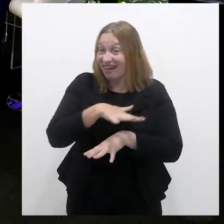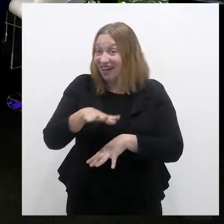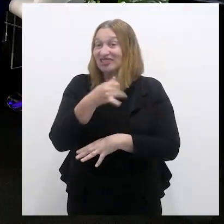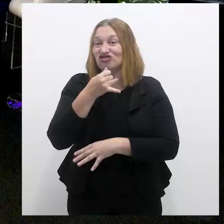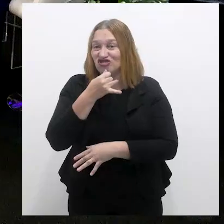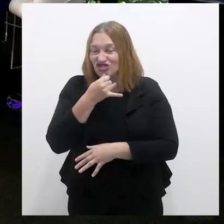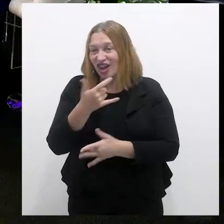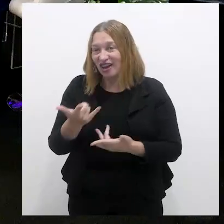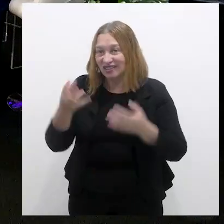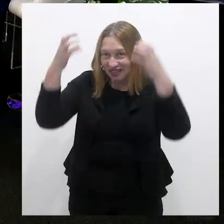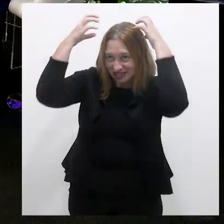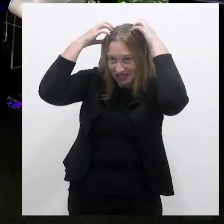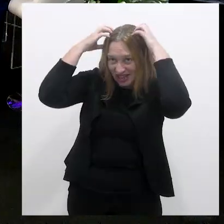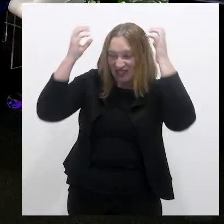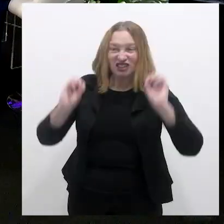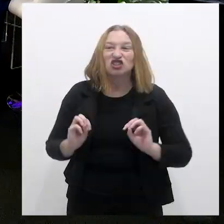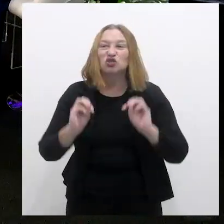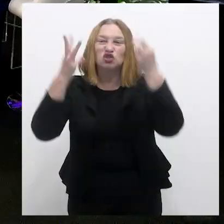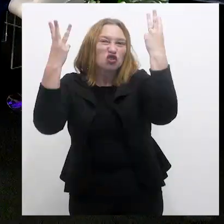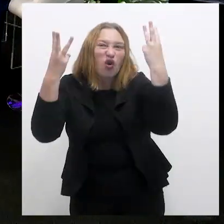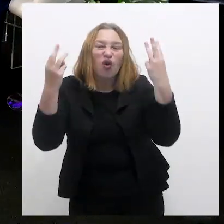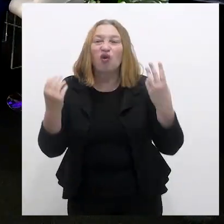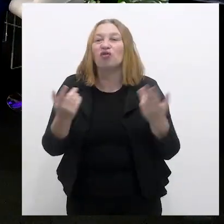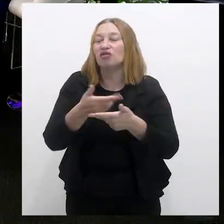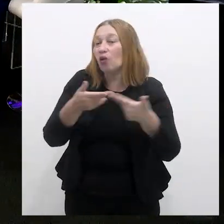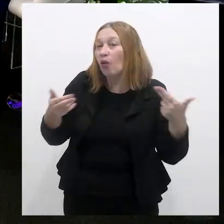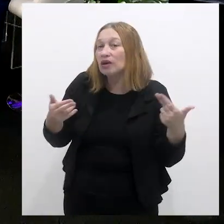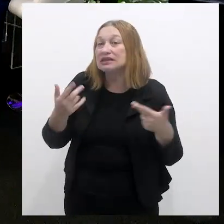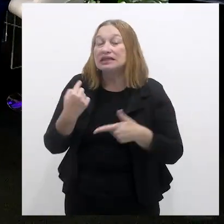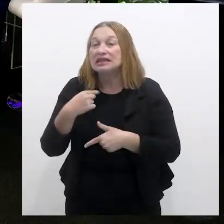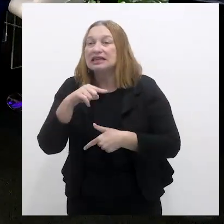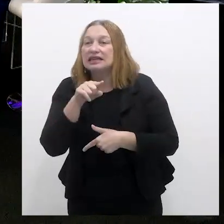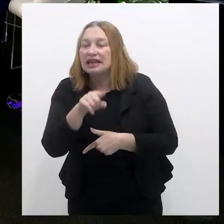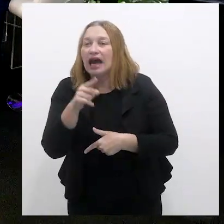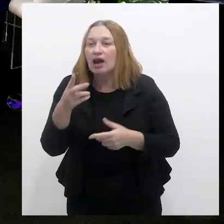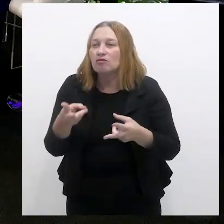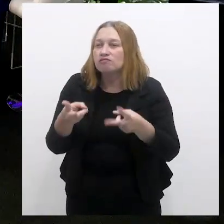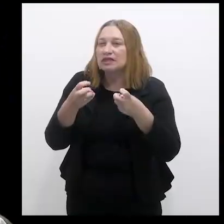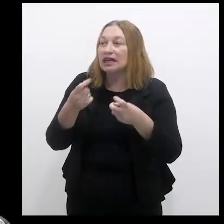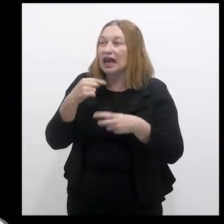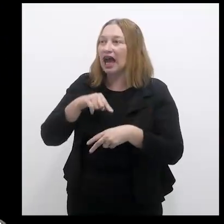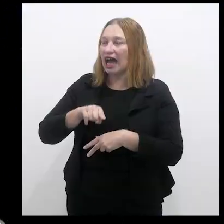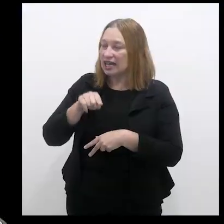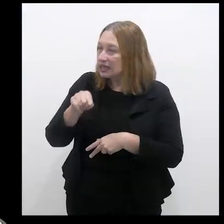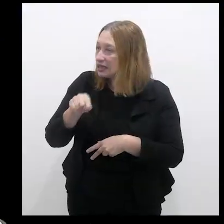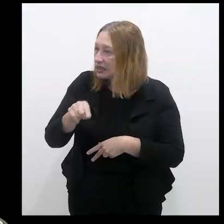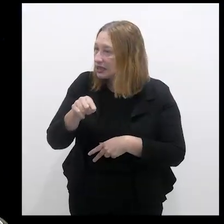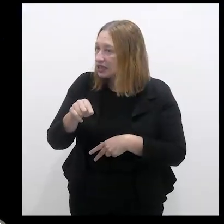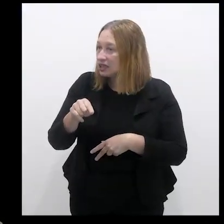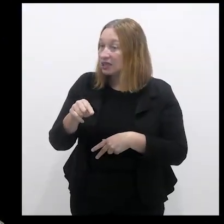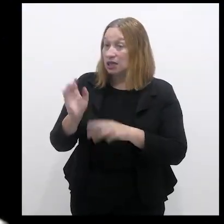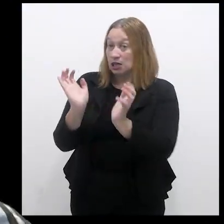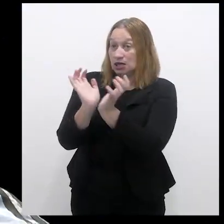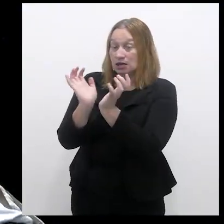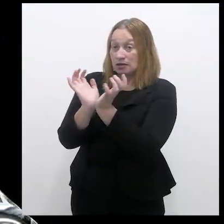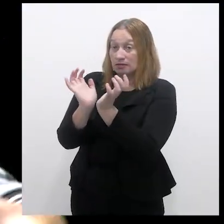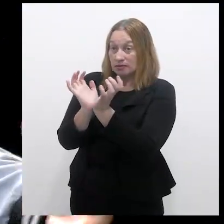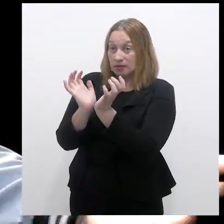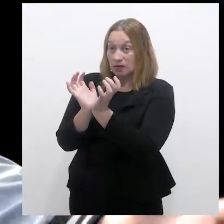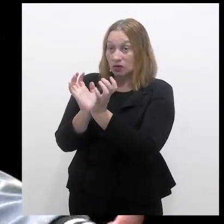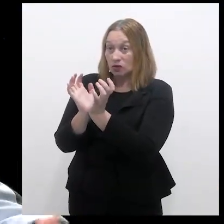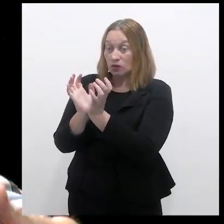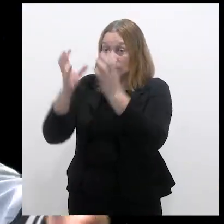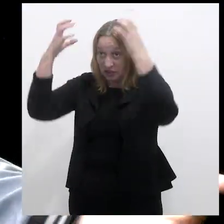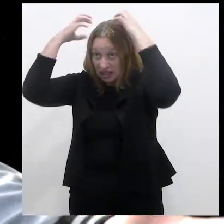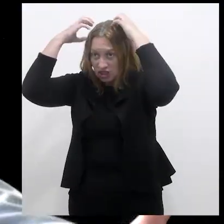caído na Disney fazendo teatro. Fiquei trabalhando lá, fazendo show, fazendo parada, fazendo essas coisas. E aí lá eu pensei, poxa, esse aqui, que é uma das maiores